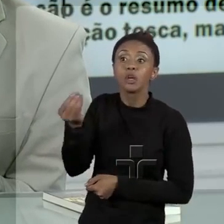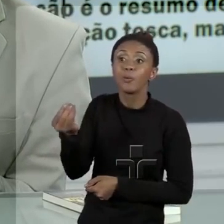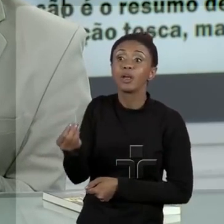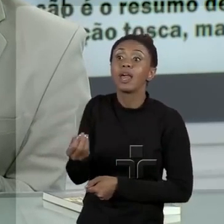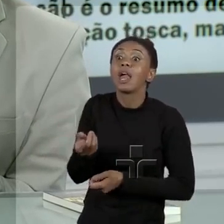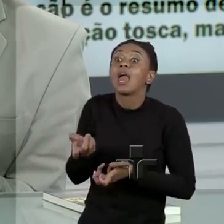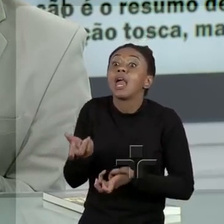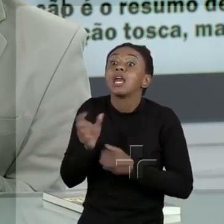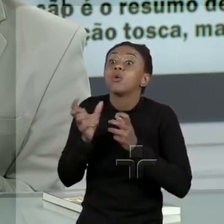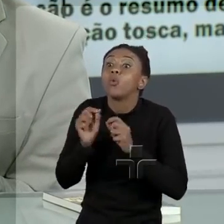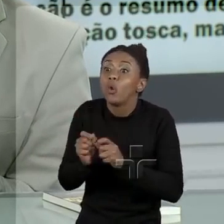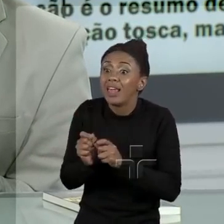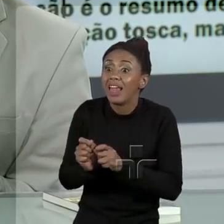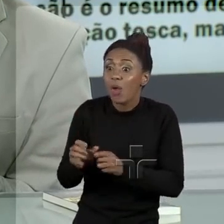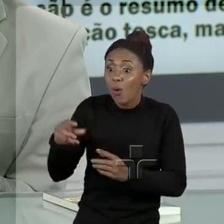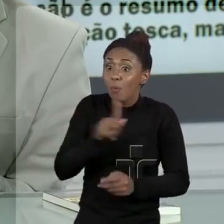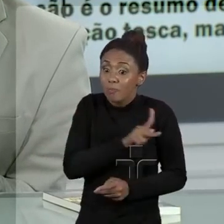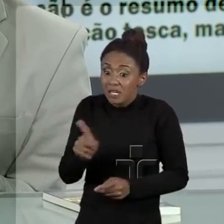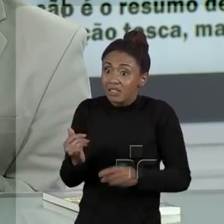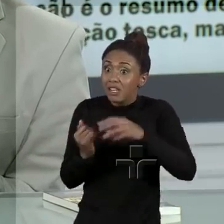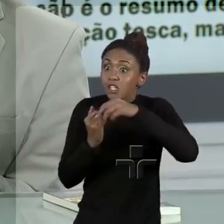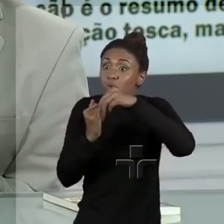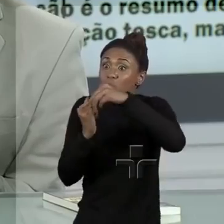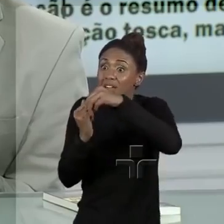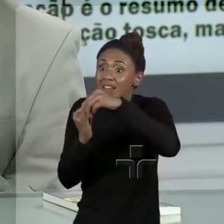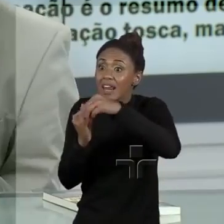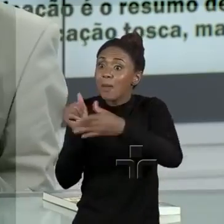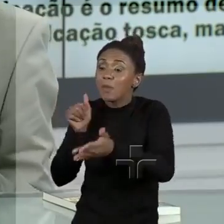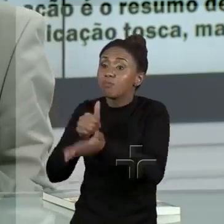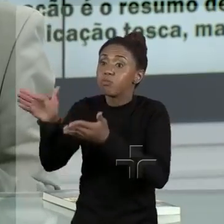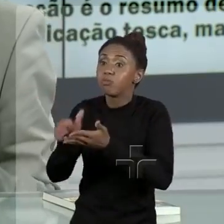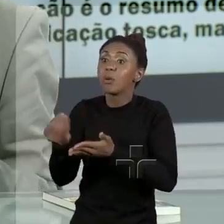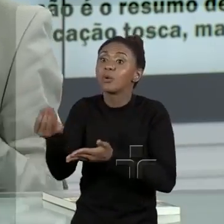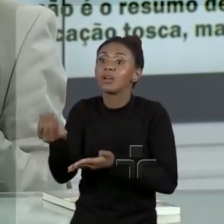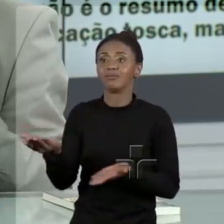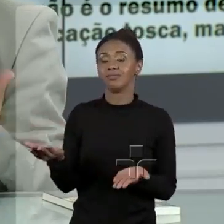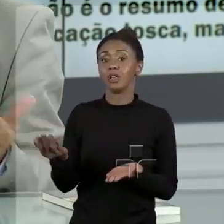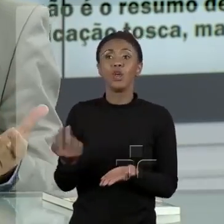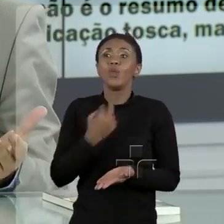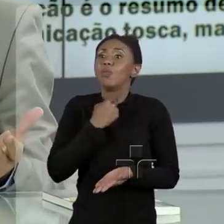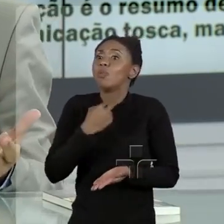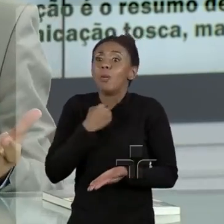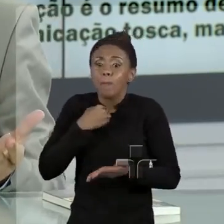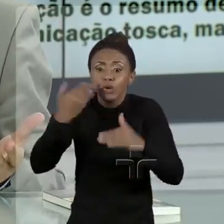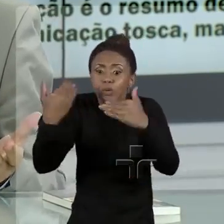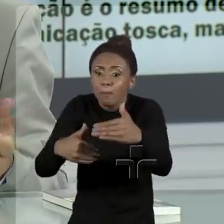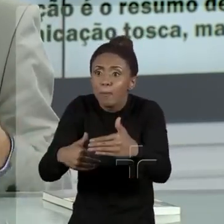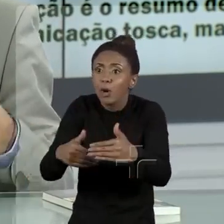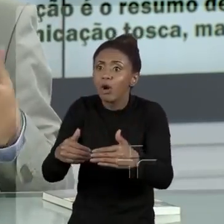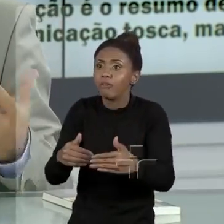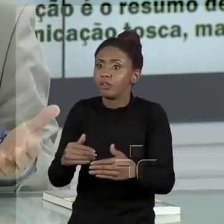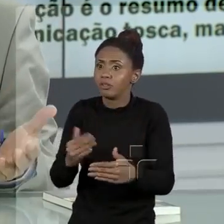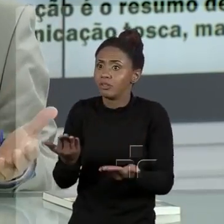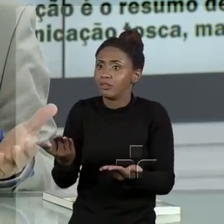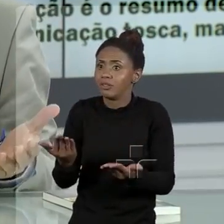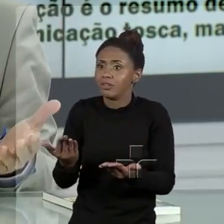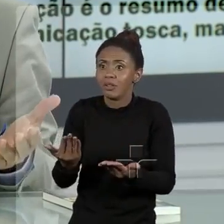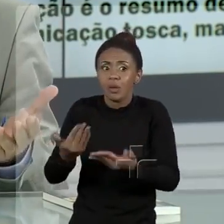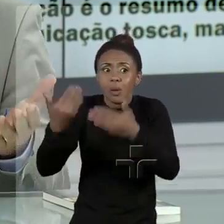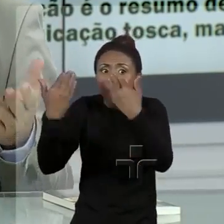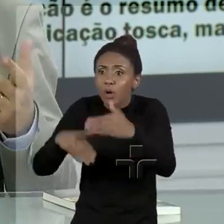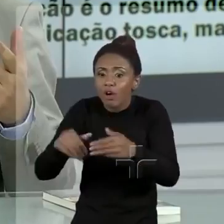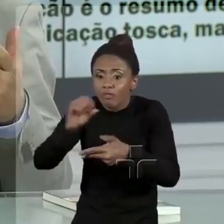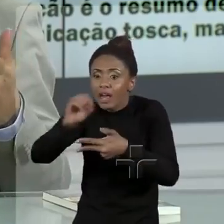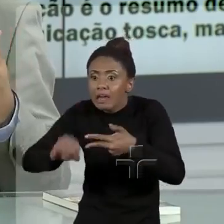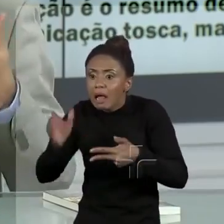Ele demitiu o presidente do INEP porque o presidente diz não vai poder ver. E não pode. Ninguém pode ver a prova do INEP, ninguém pode ver a prova do